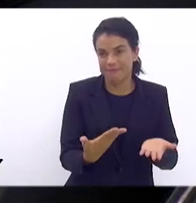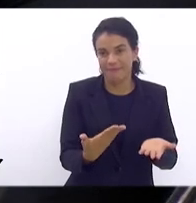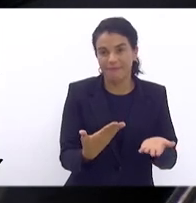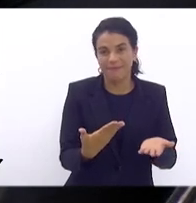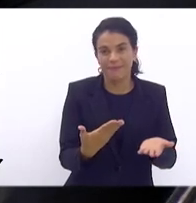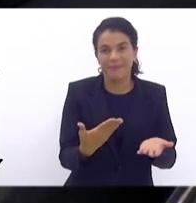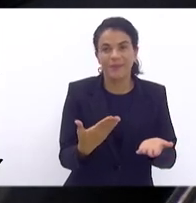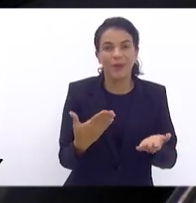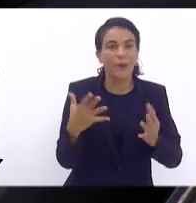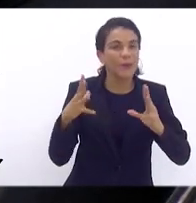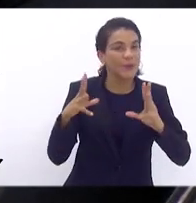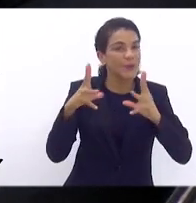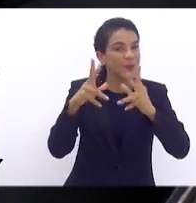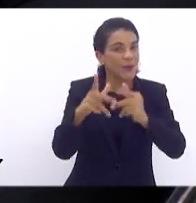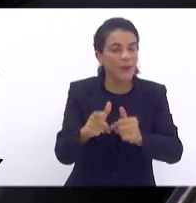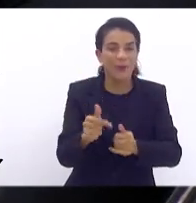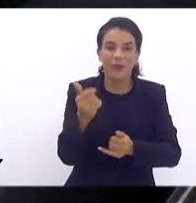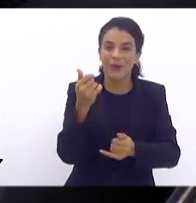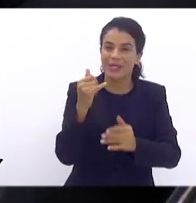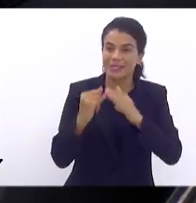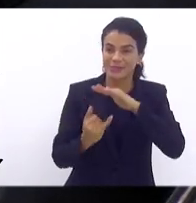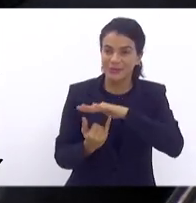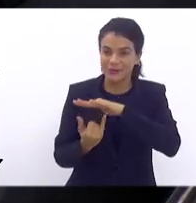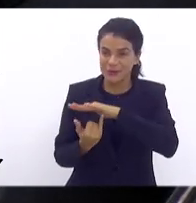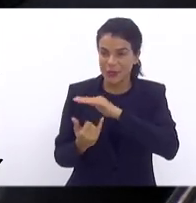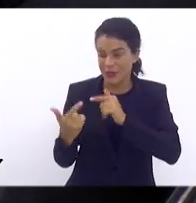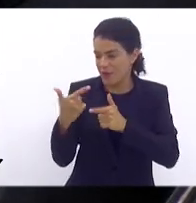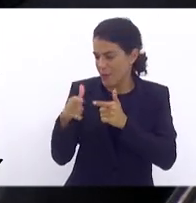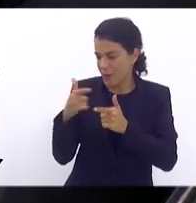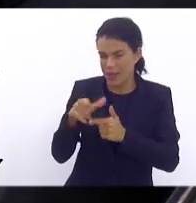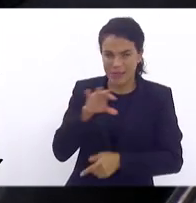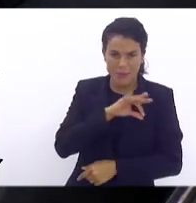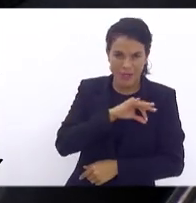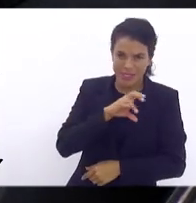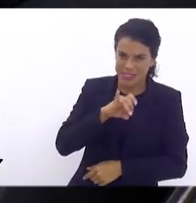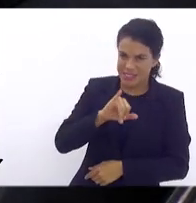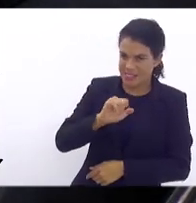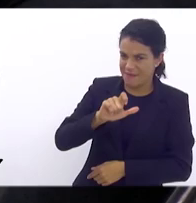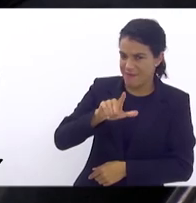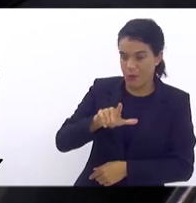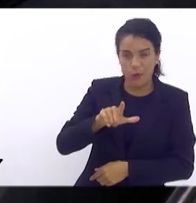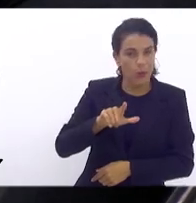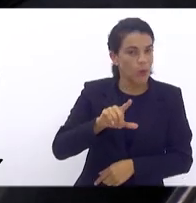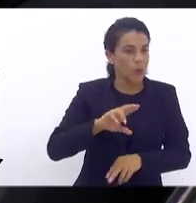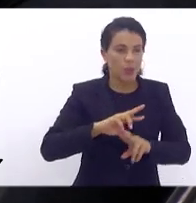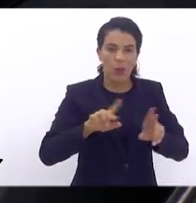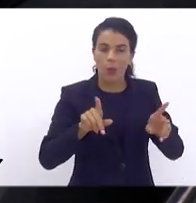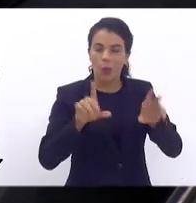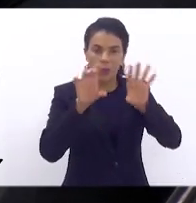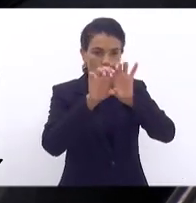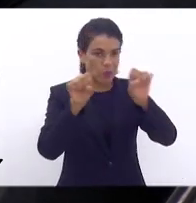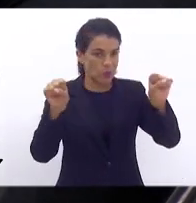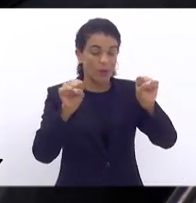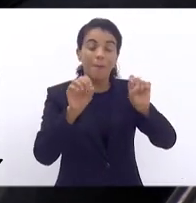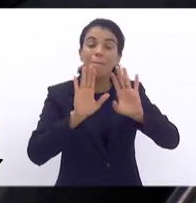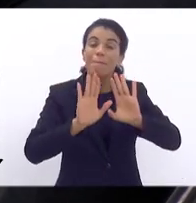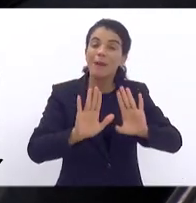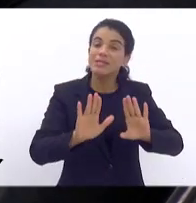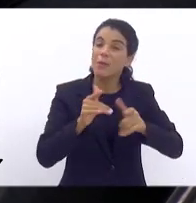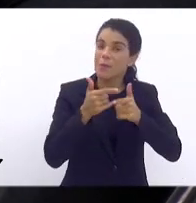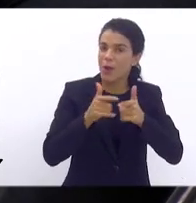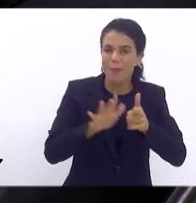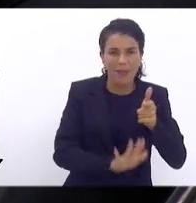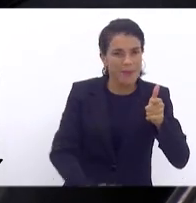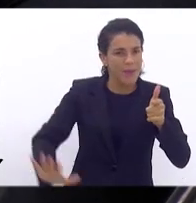todas as instituições tem que ter não tô falando que é um problema na Polícia Civil tô falando que programador poder judiciário mas é um